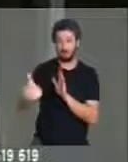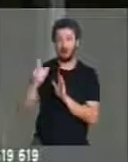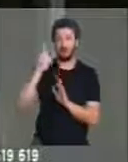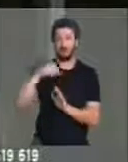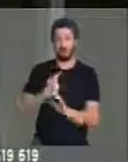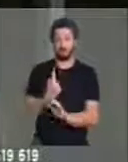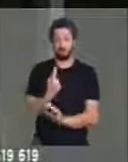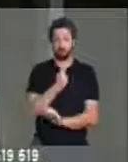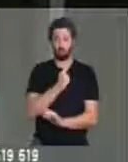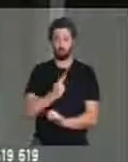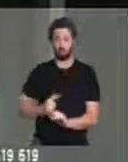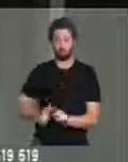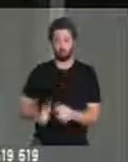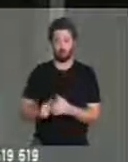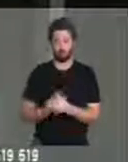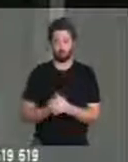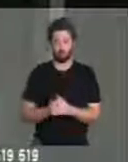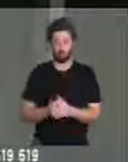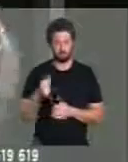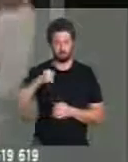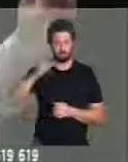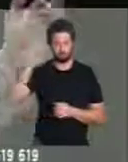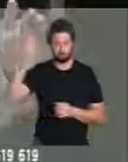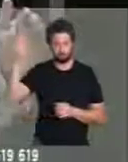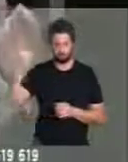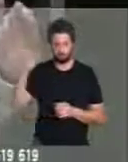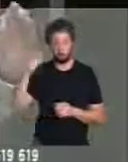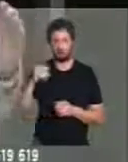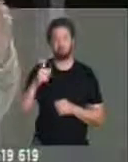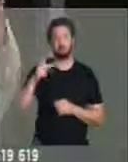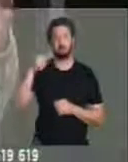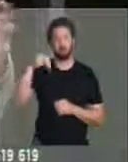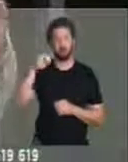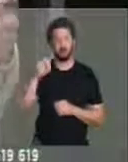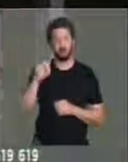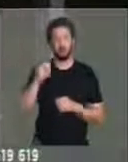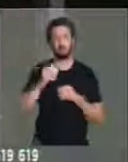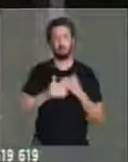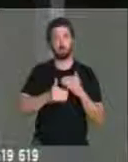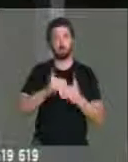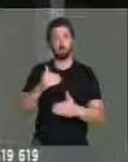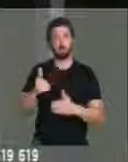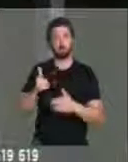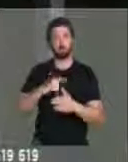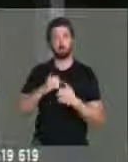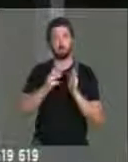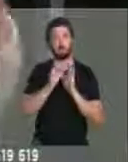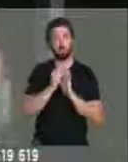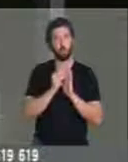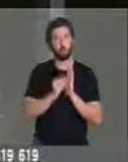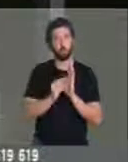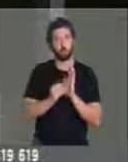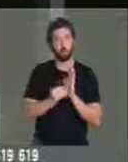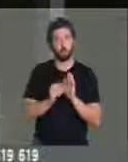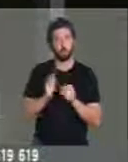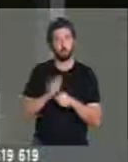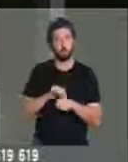um governo, você imagina então num plano. Você acha que tem algum conteúdo